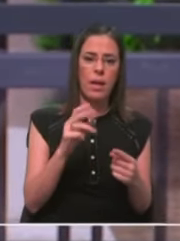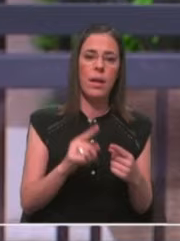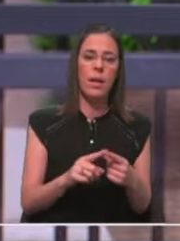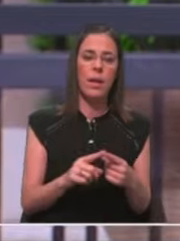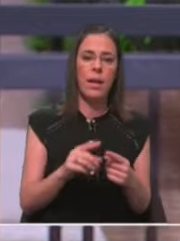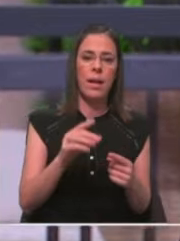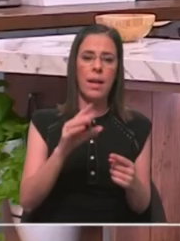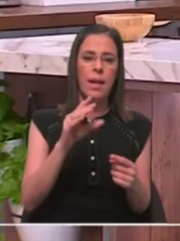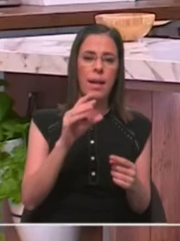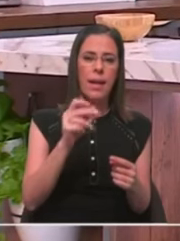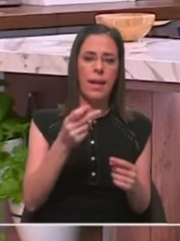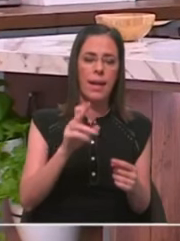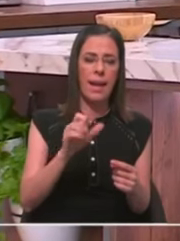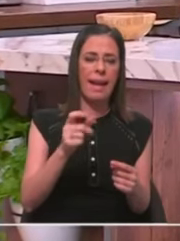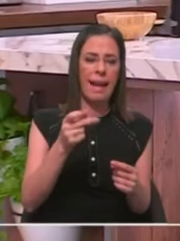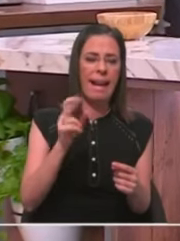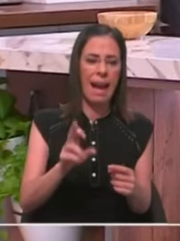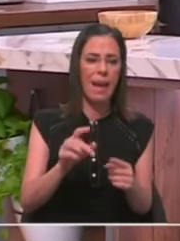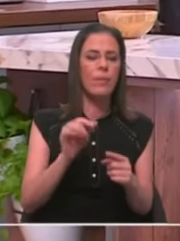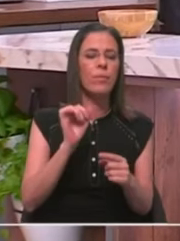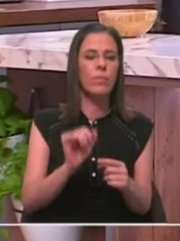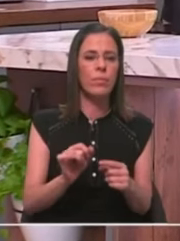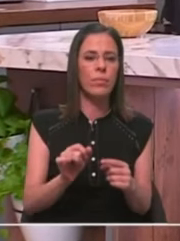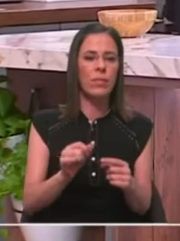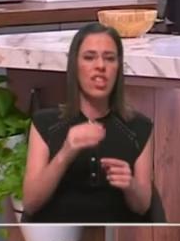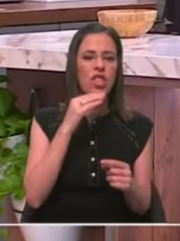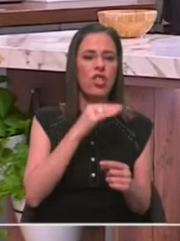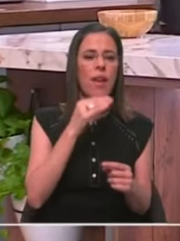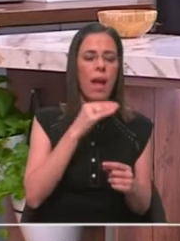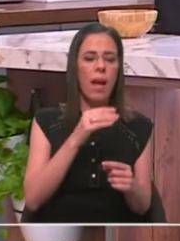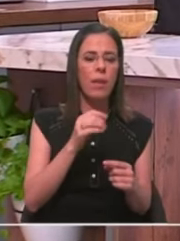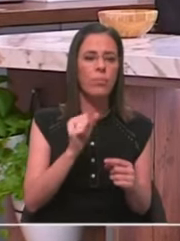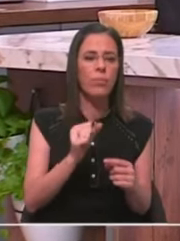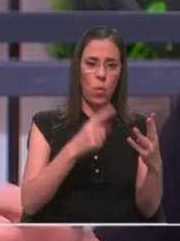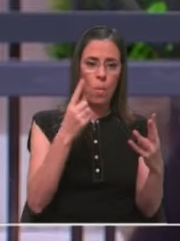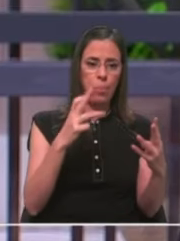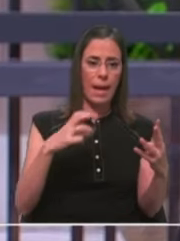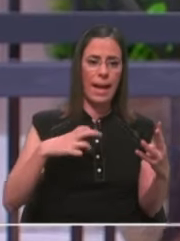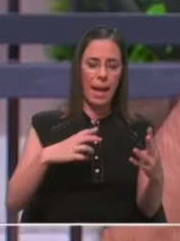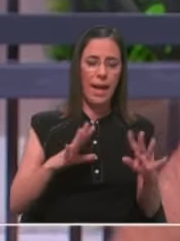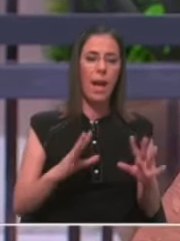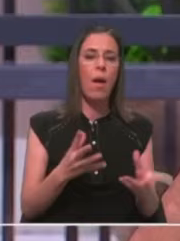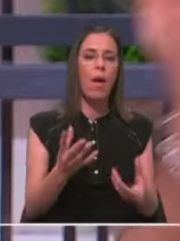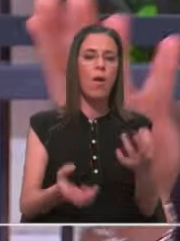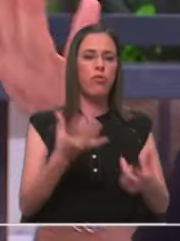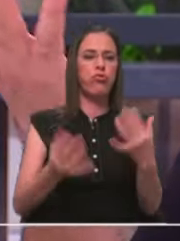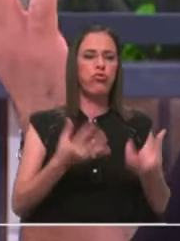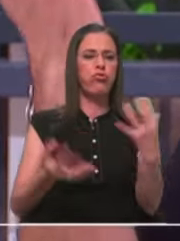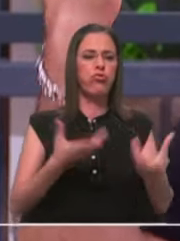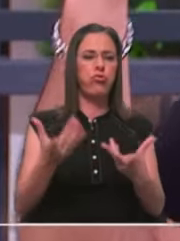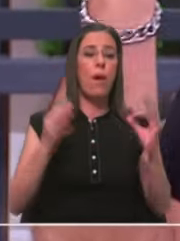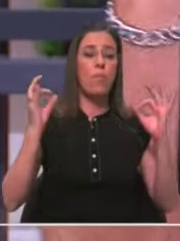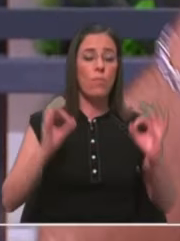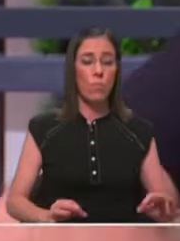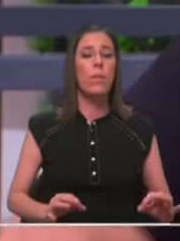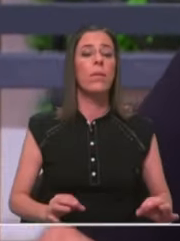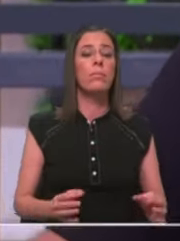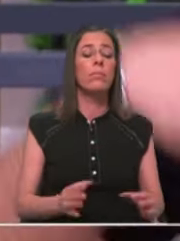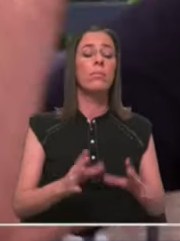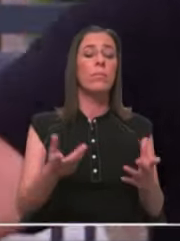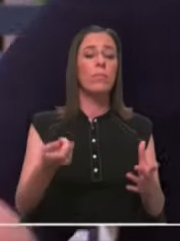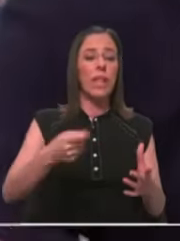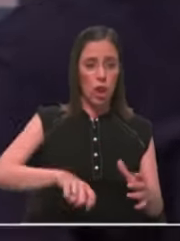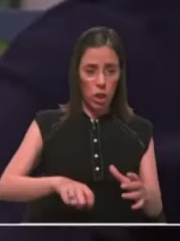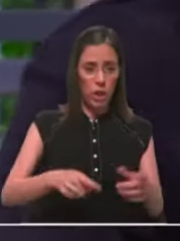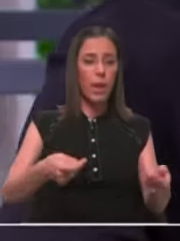e agar-agar. Agar-agar é um gelificante que está presente em várias algas. Sim. Deixamos levantar fervura, depois tiramos do